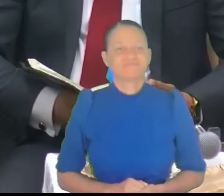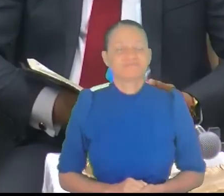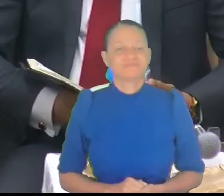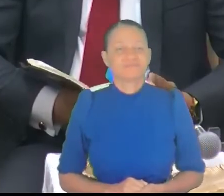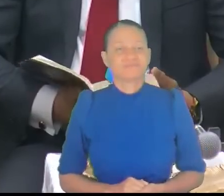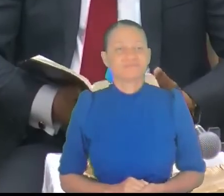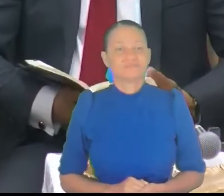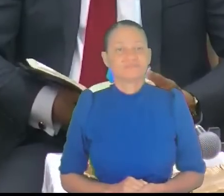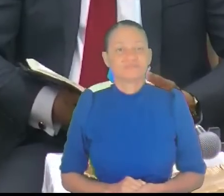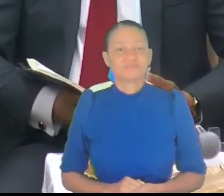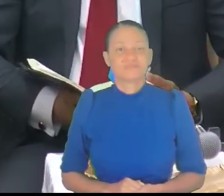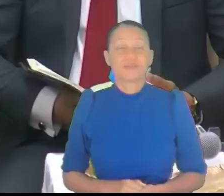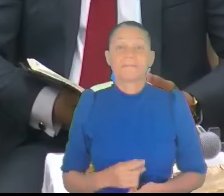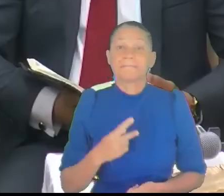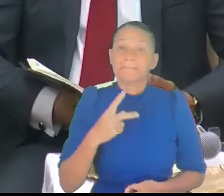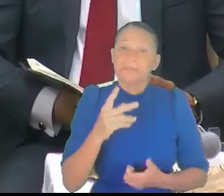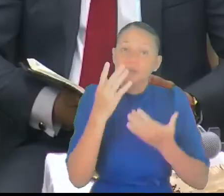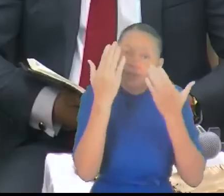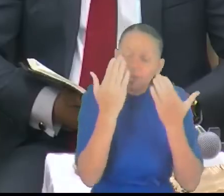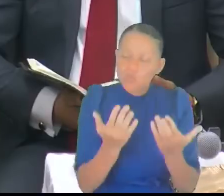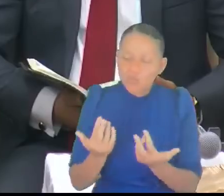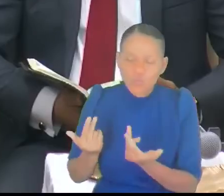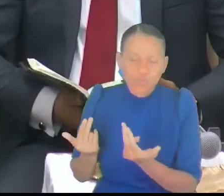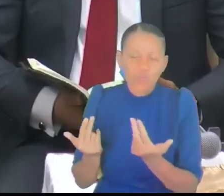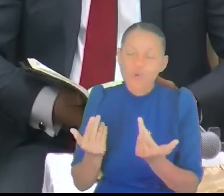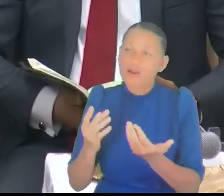Para tu seres como Ele é.